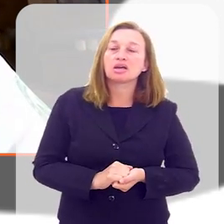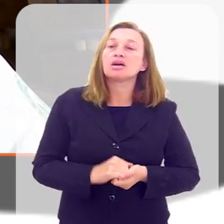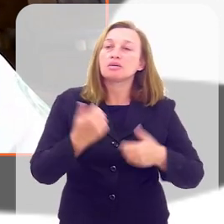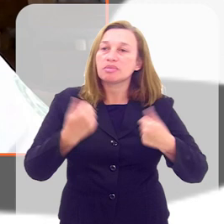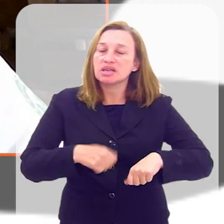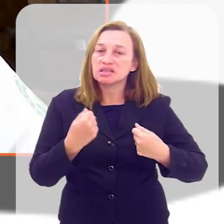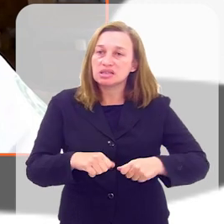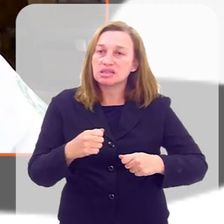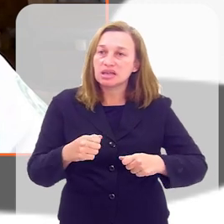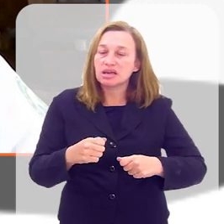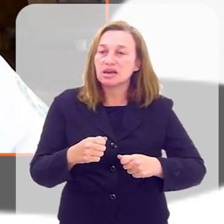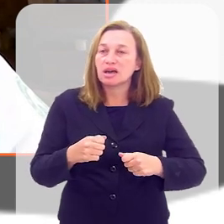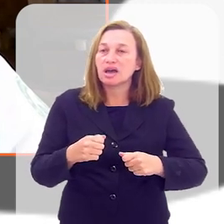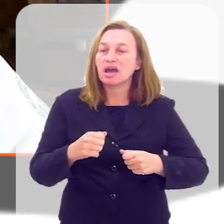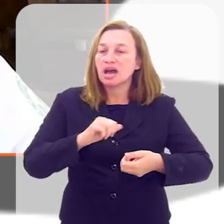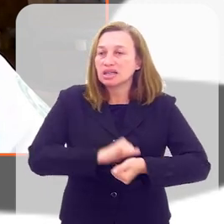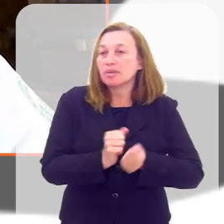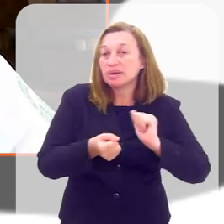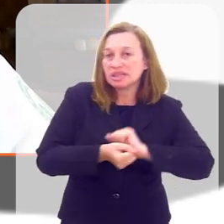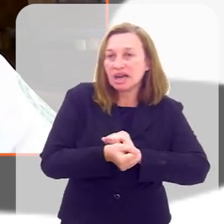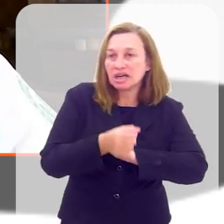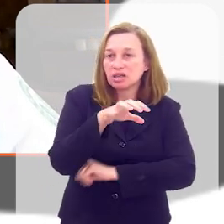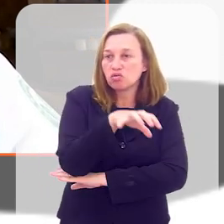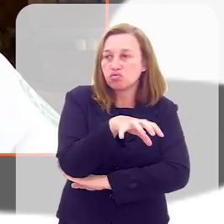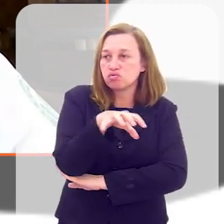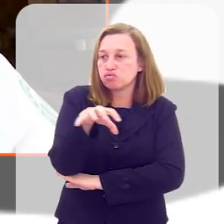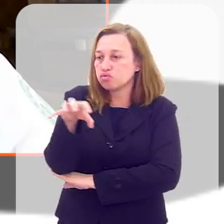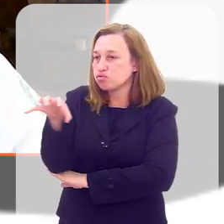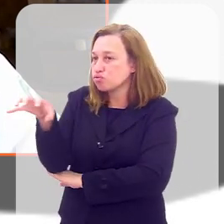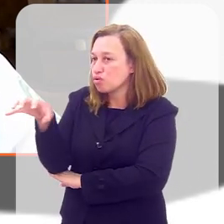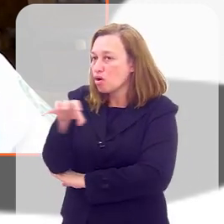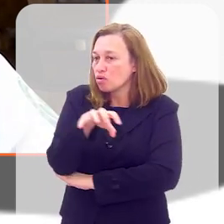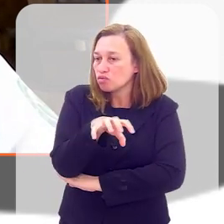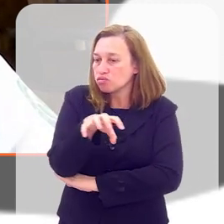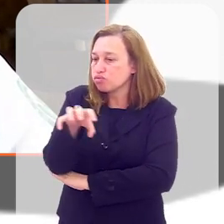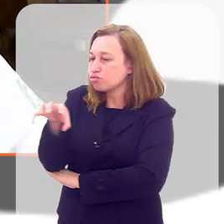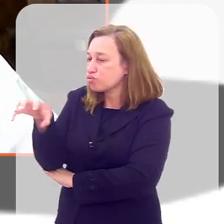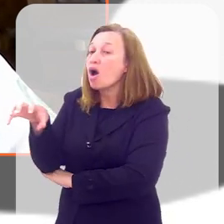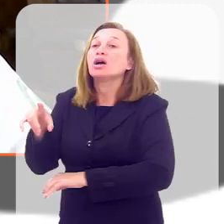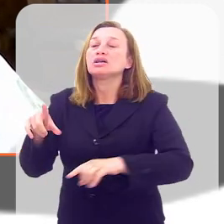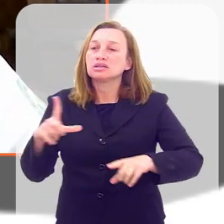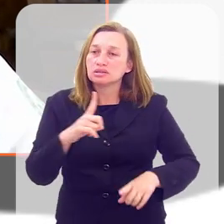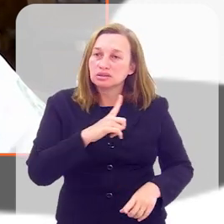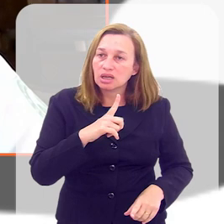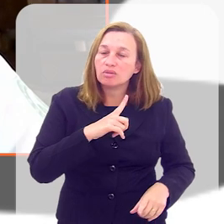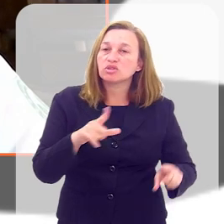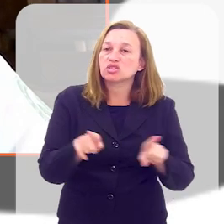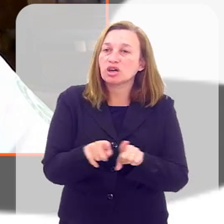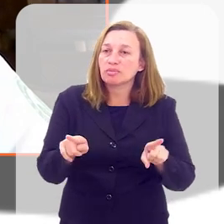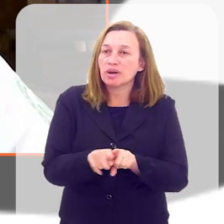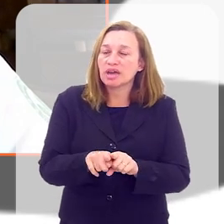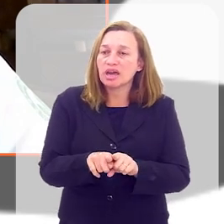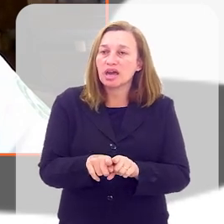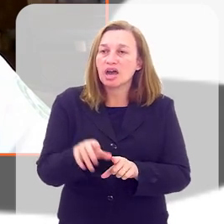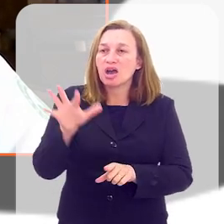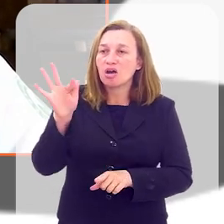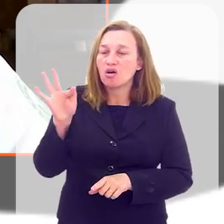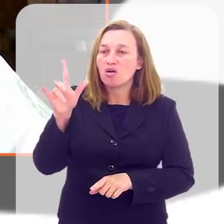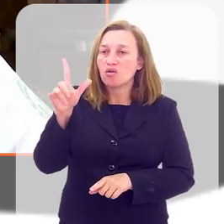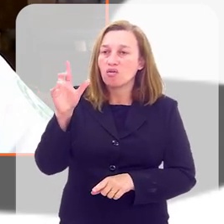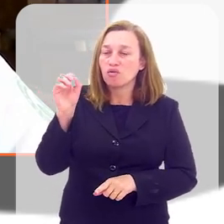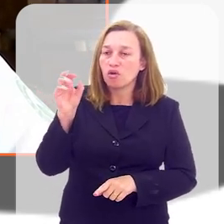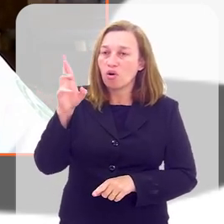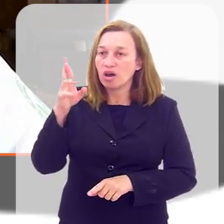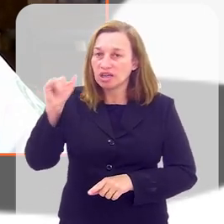tese polegadas então a marca teve que ser adaptada para isso e nós temos na Flórida nós conseguimos um selo